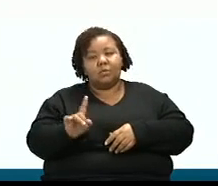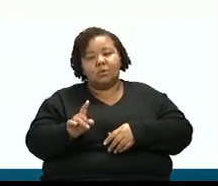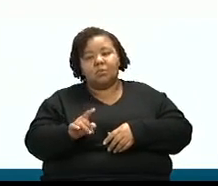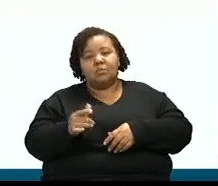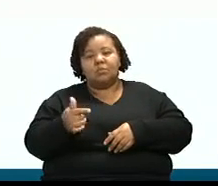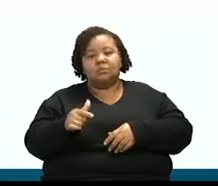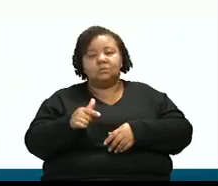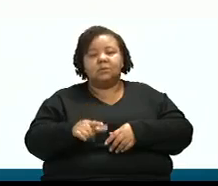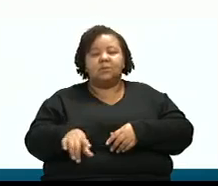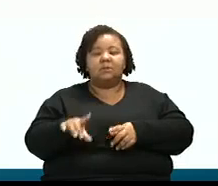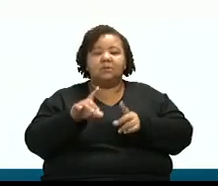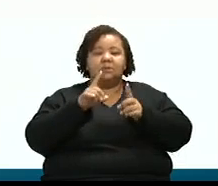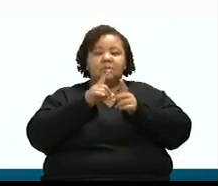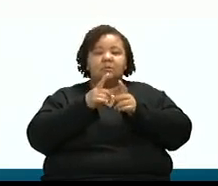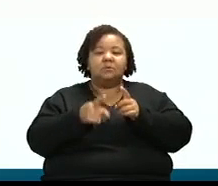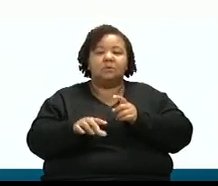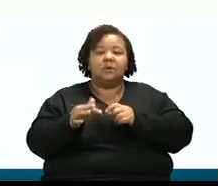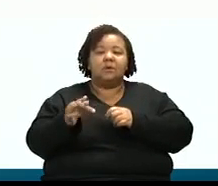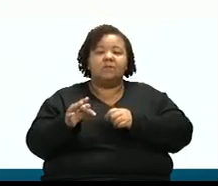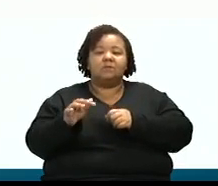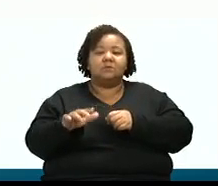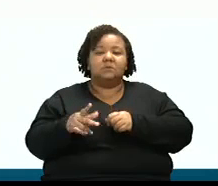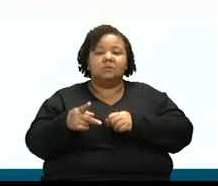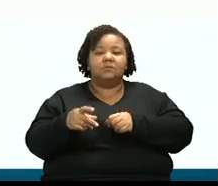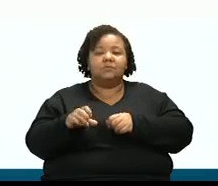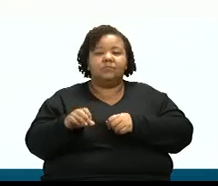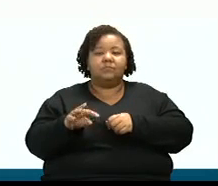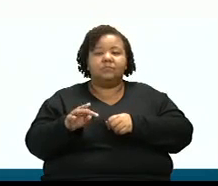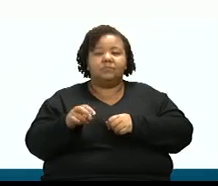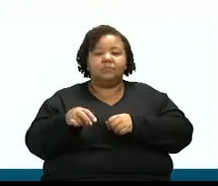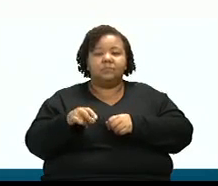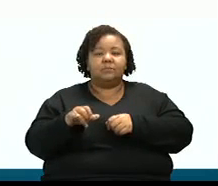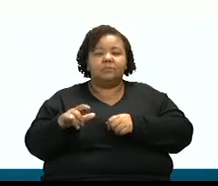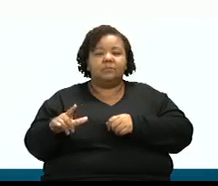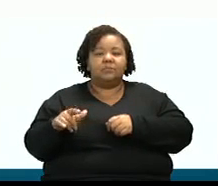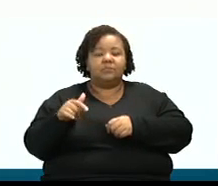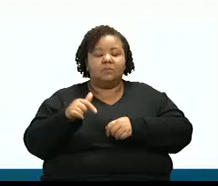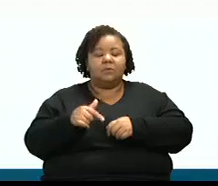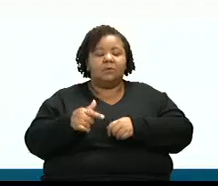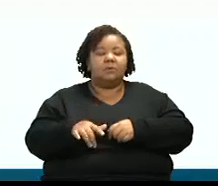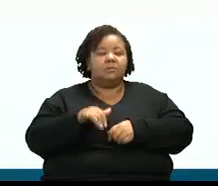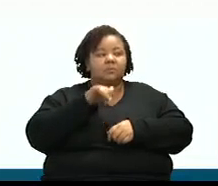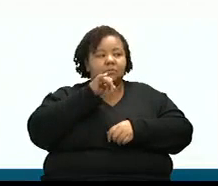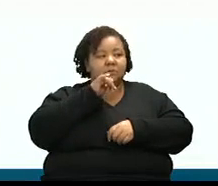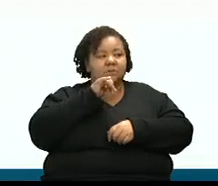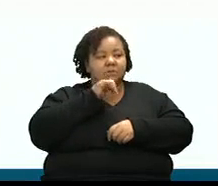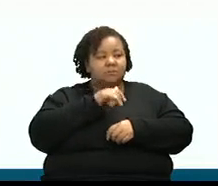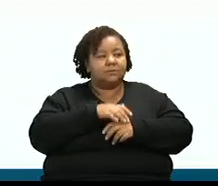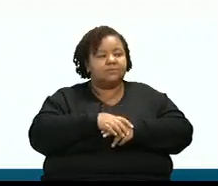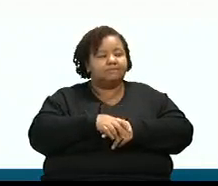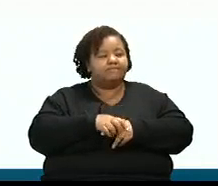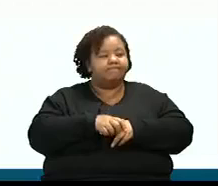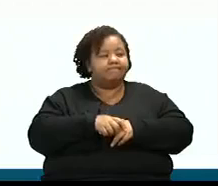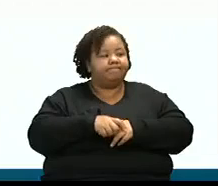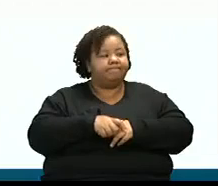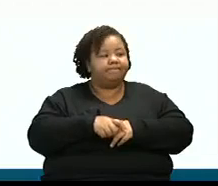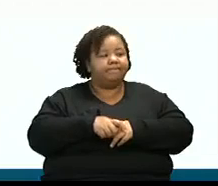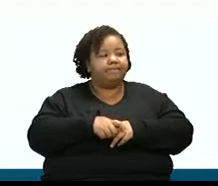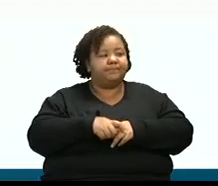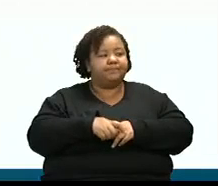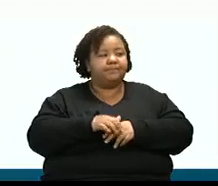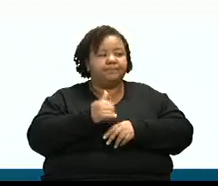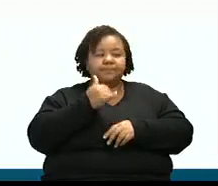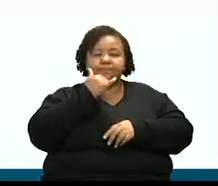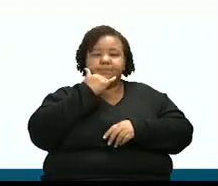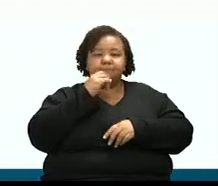necessariamente encontrar a função potencial. Então, aqui nós temos um exemplo. Vamos só corrigir que é um